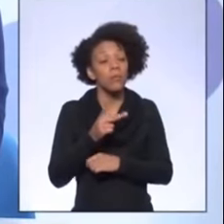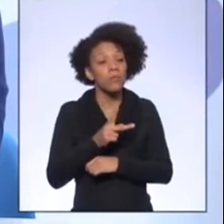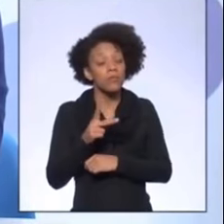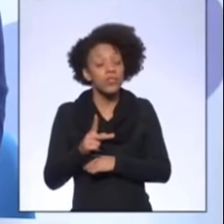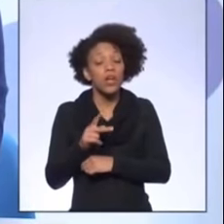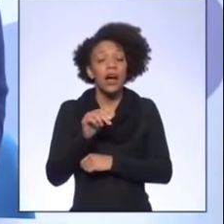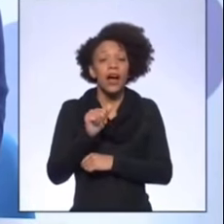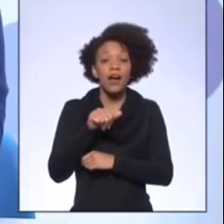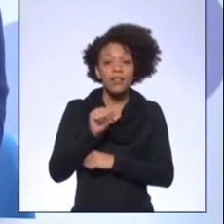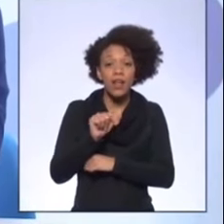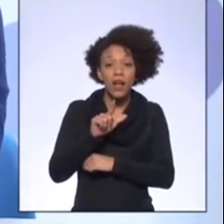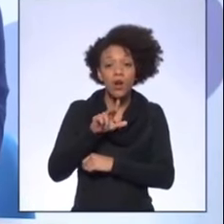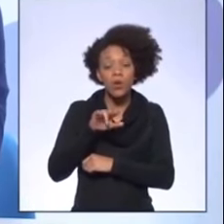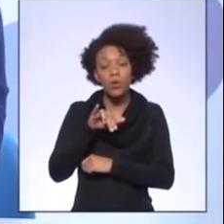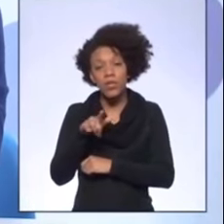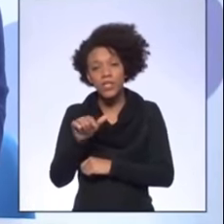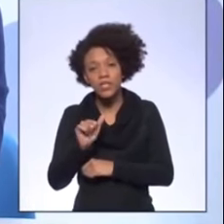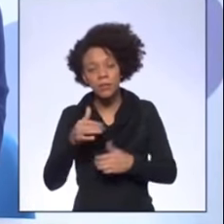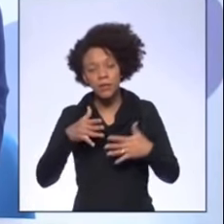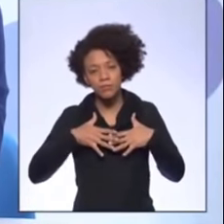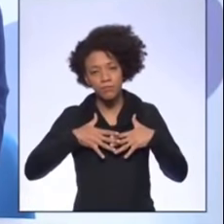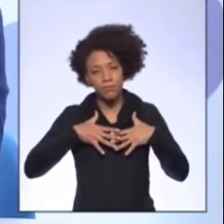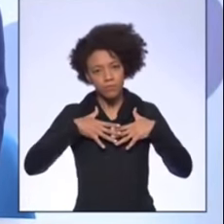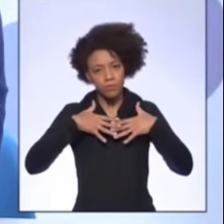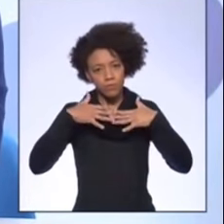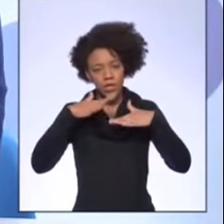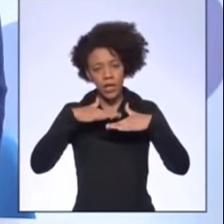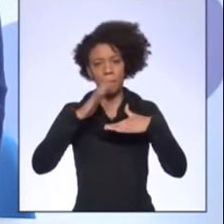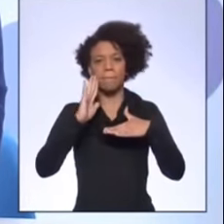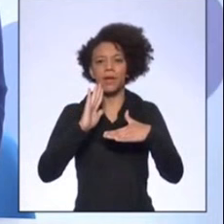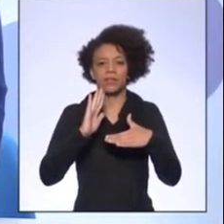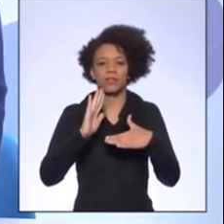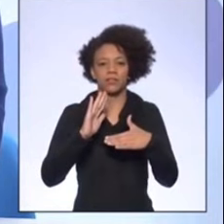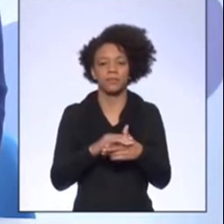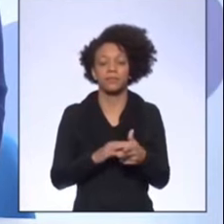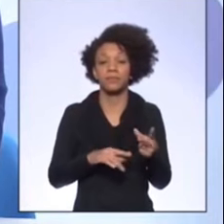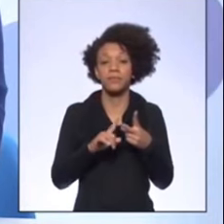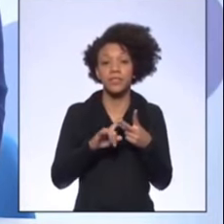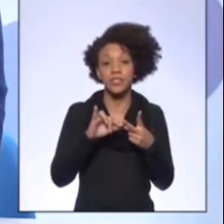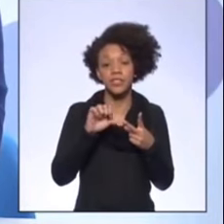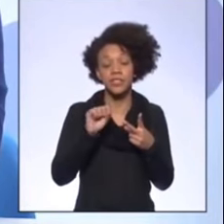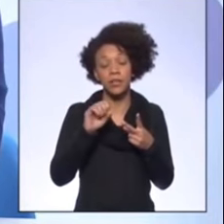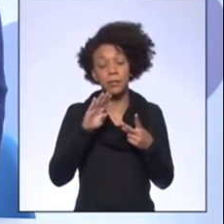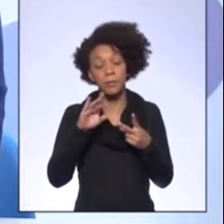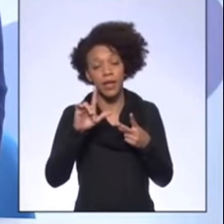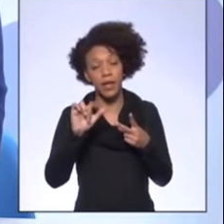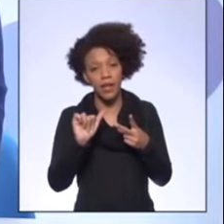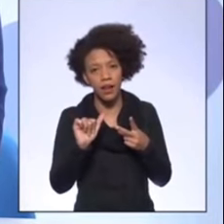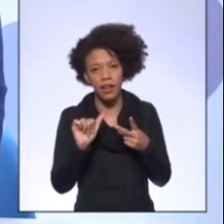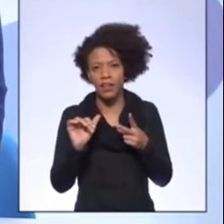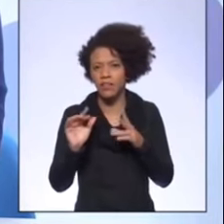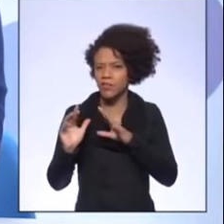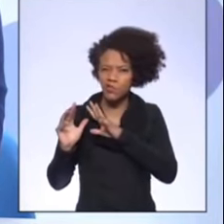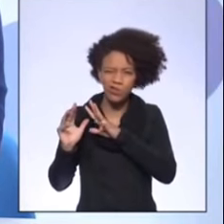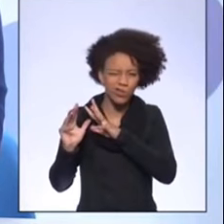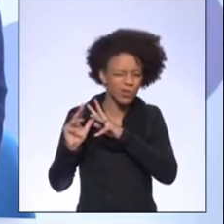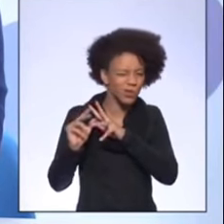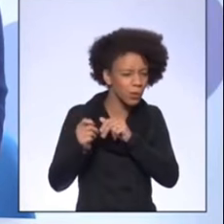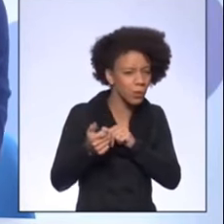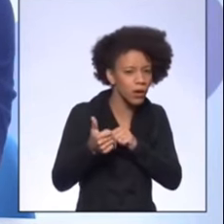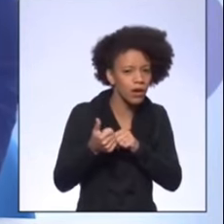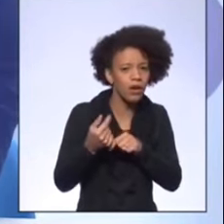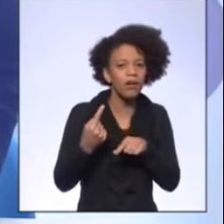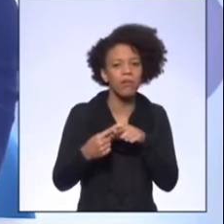Luiz escreveu para aumentar o oxigênio, por causa do oxigênio. A Isabela e mais uma galera que respondeu porque a gente